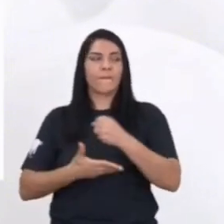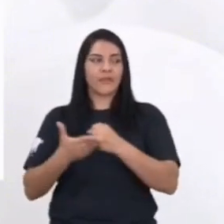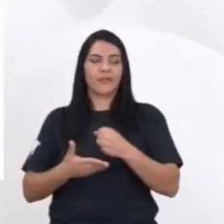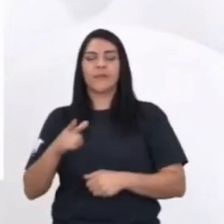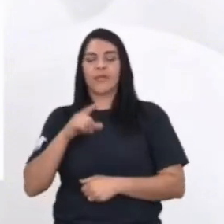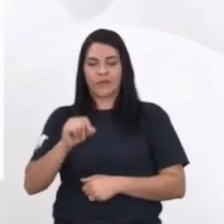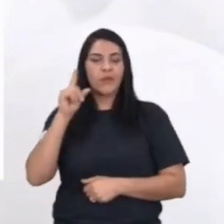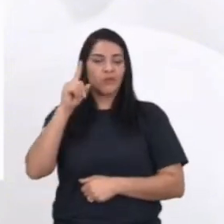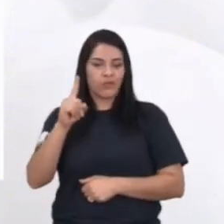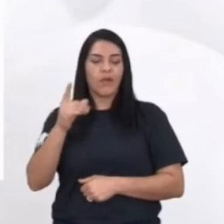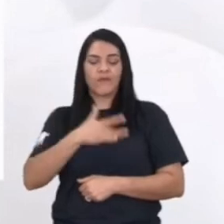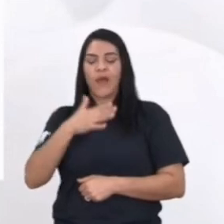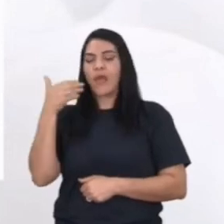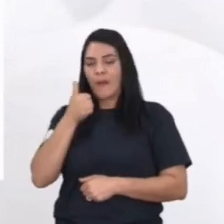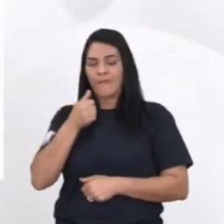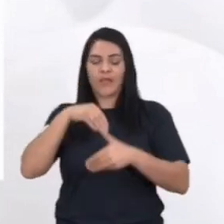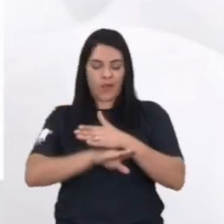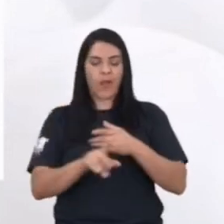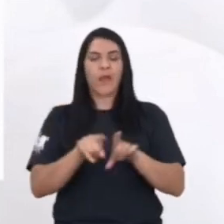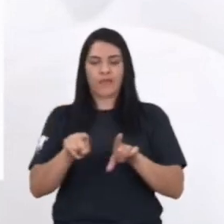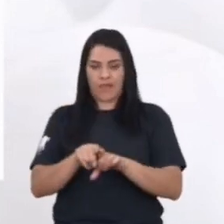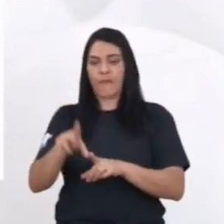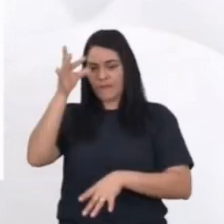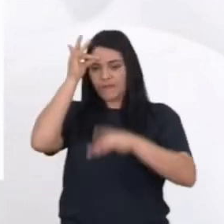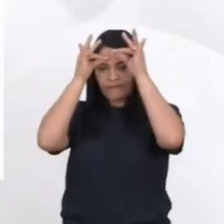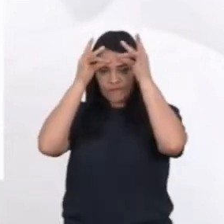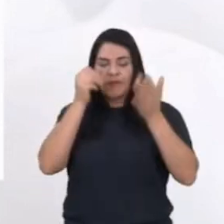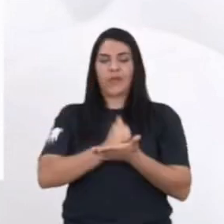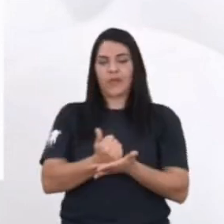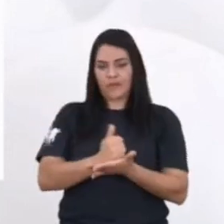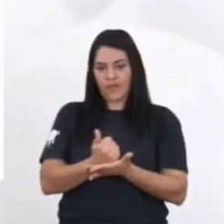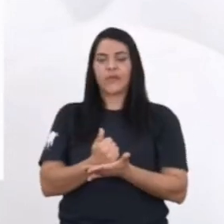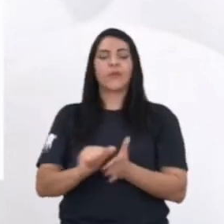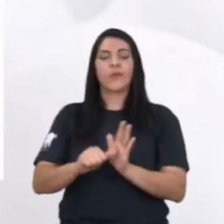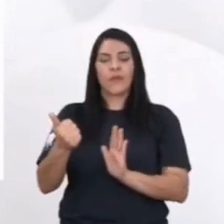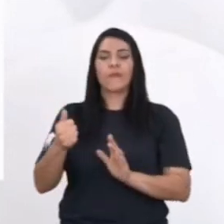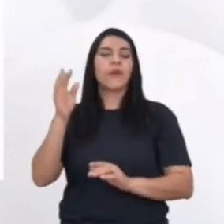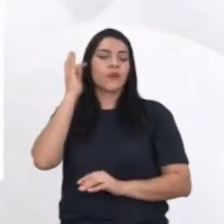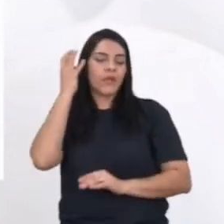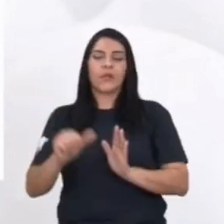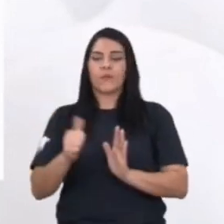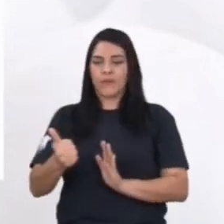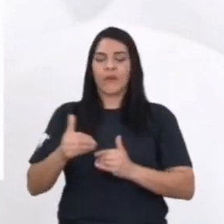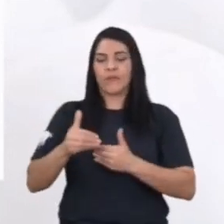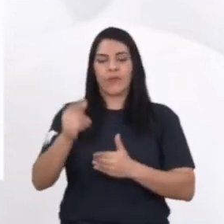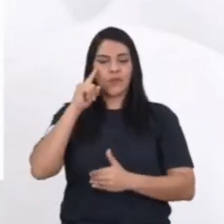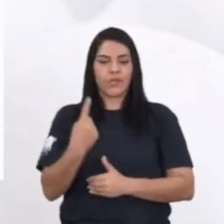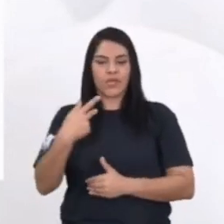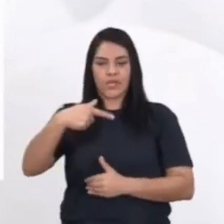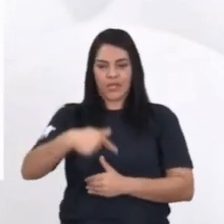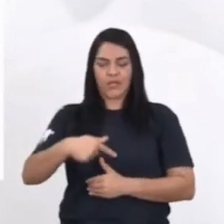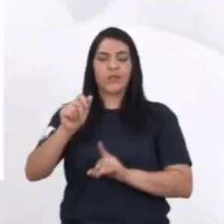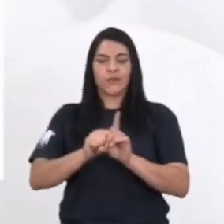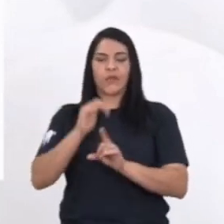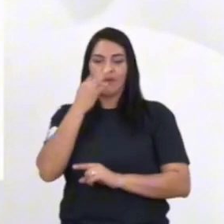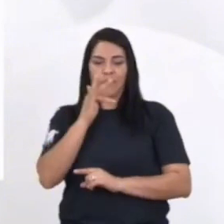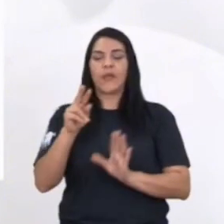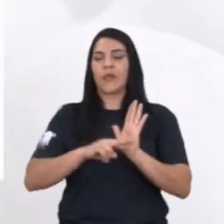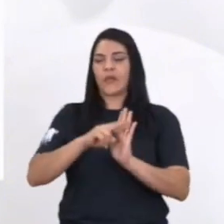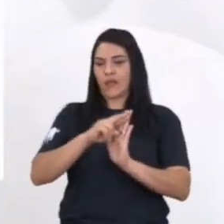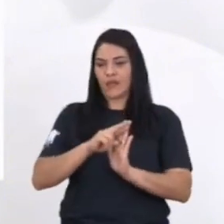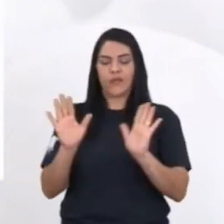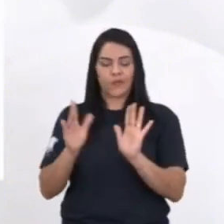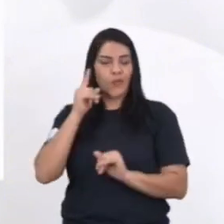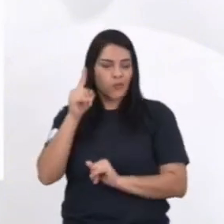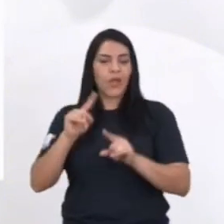né, as datas, que acho que vale a pena também guardar. A gamificação, como eu comentei, né, os primeiros resultados, as primeiras conquistas, a partir do dia 17 de fevereiro. O relatório, não vamos dar